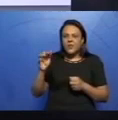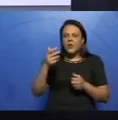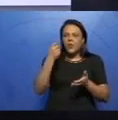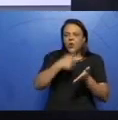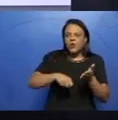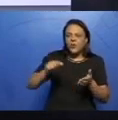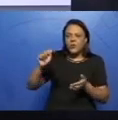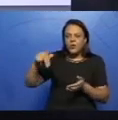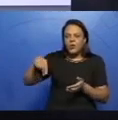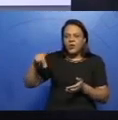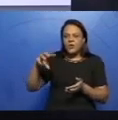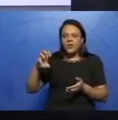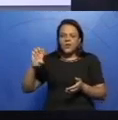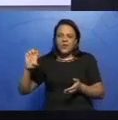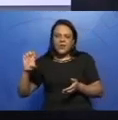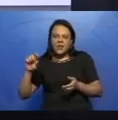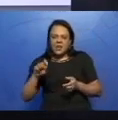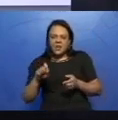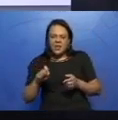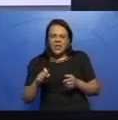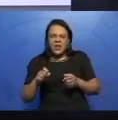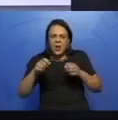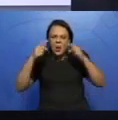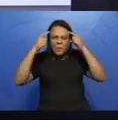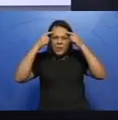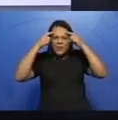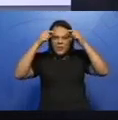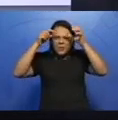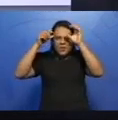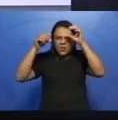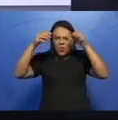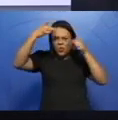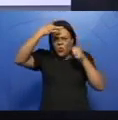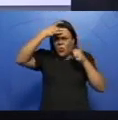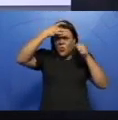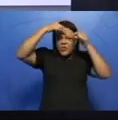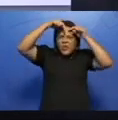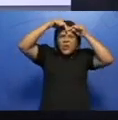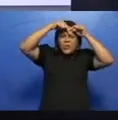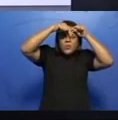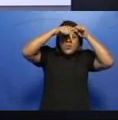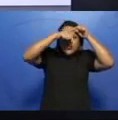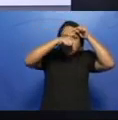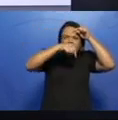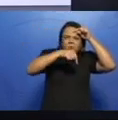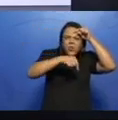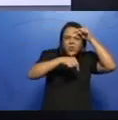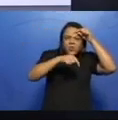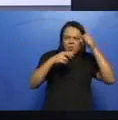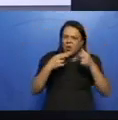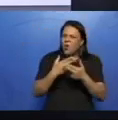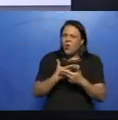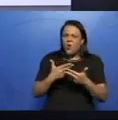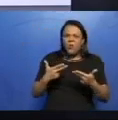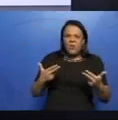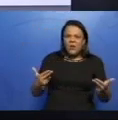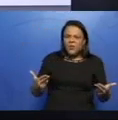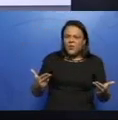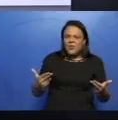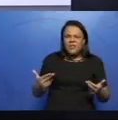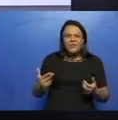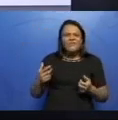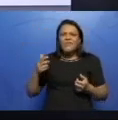do pensamento, ditada apenas pelo inconsciente, e deliberadamente incoerente, proclamava a prevalência absoluta do sonho,